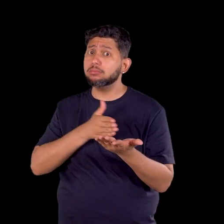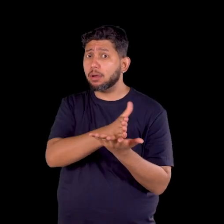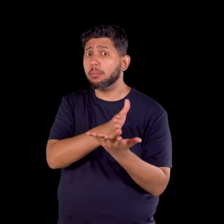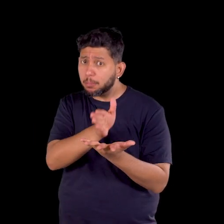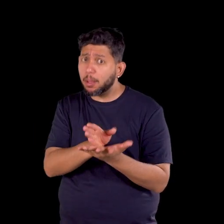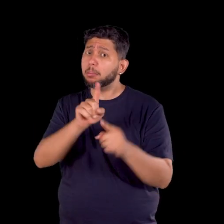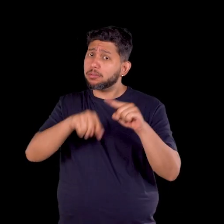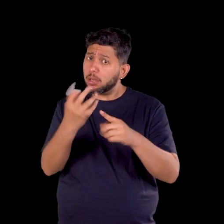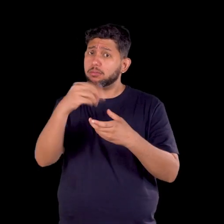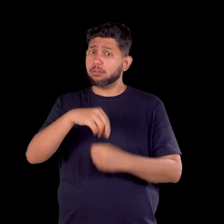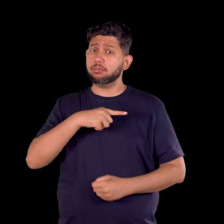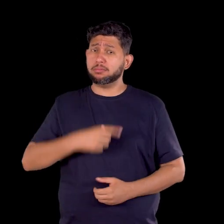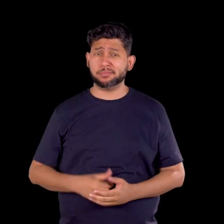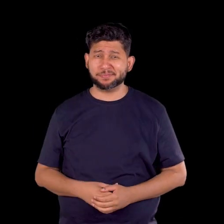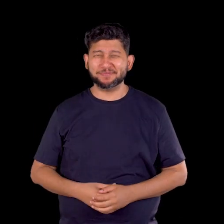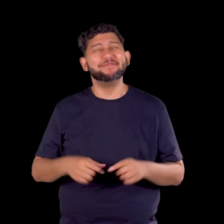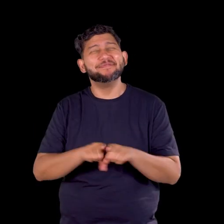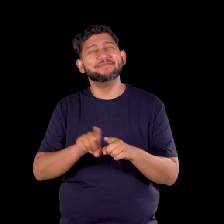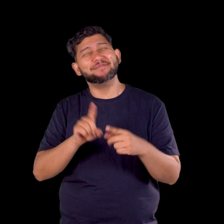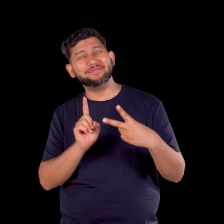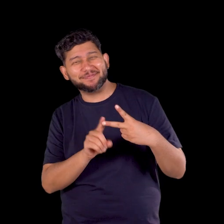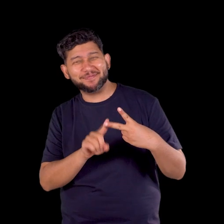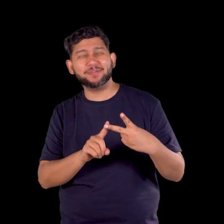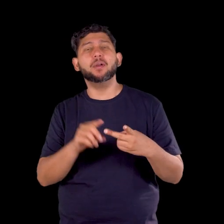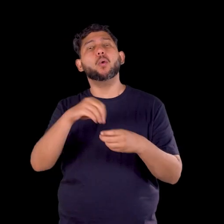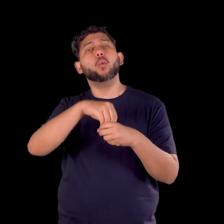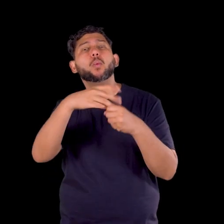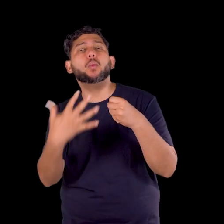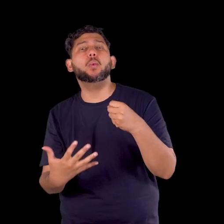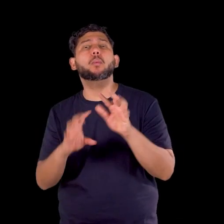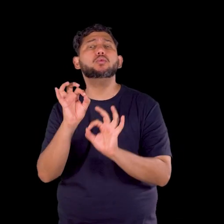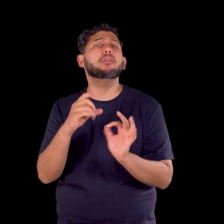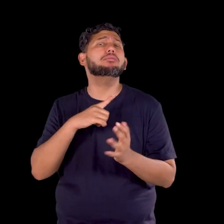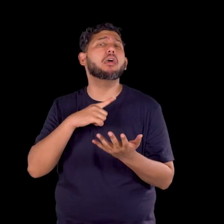segunda parte, vamos falar um pouco mais sobre o conteúdo do projeto.